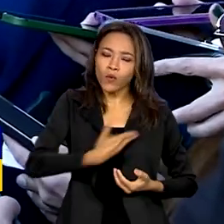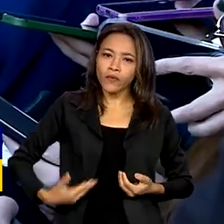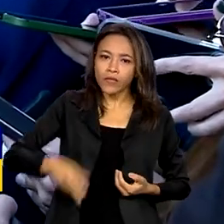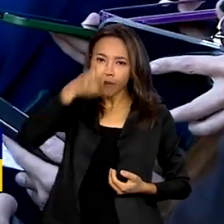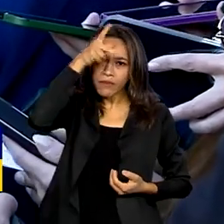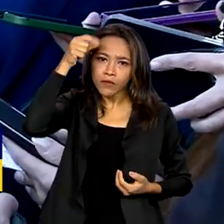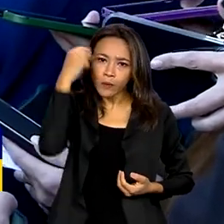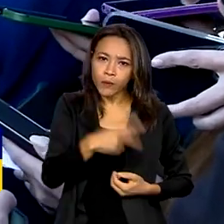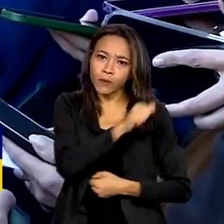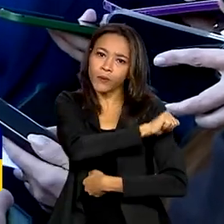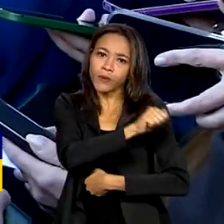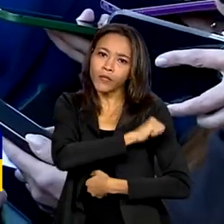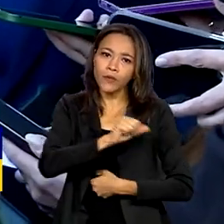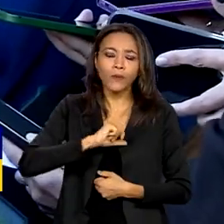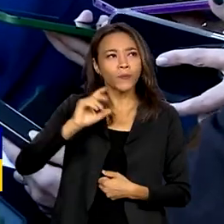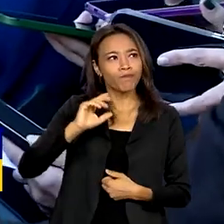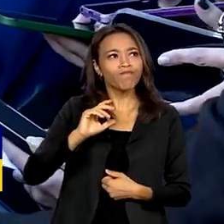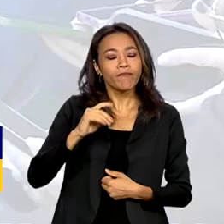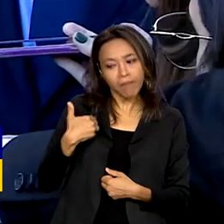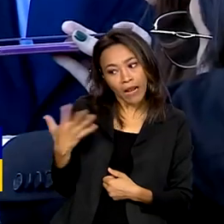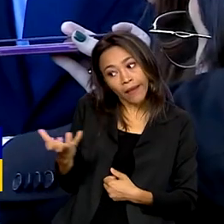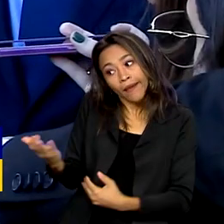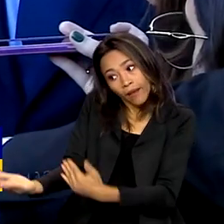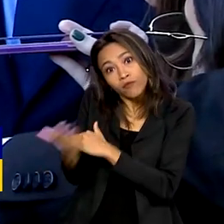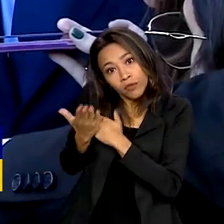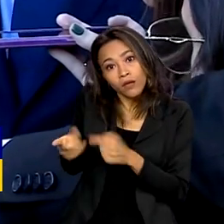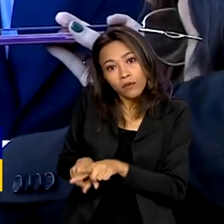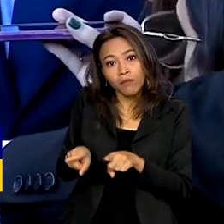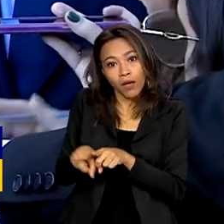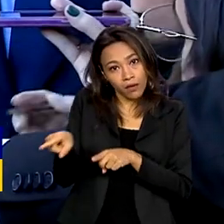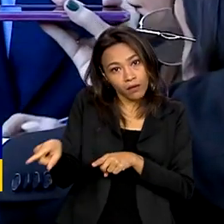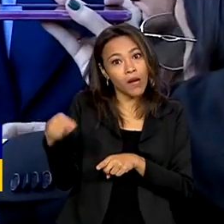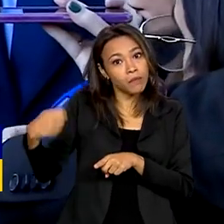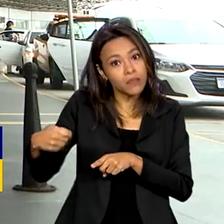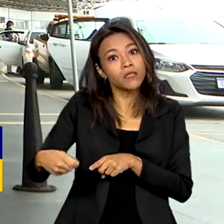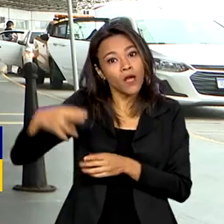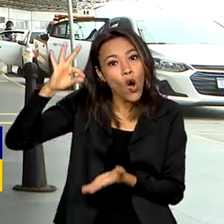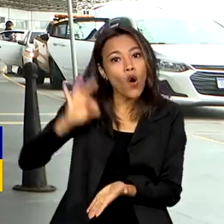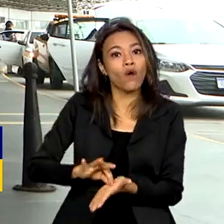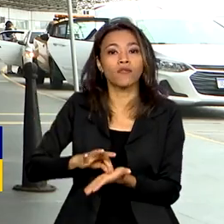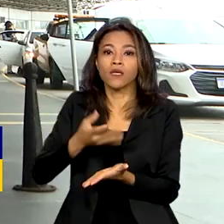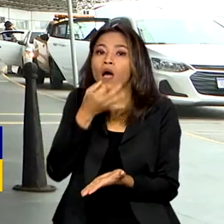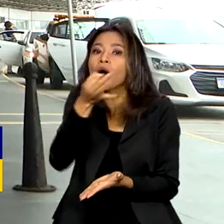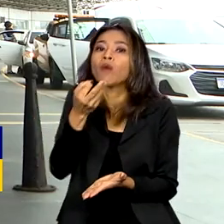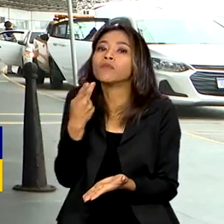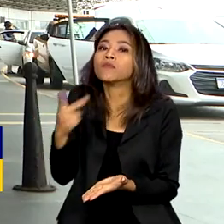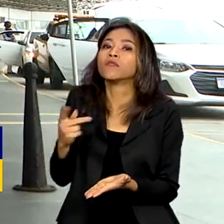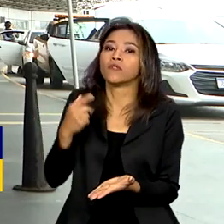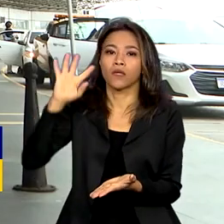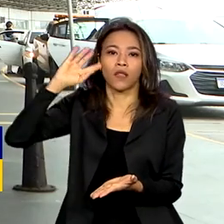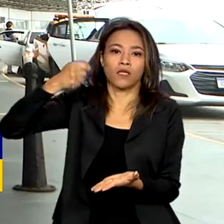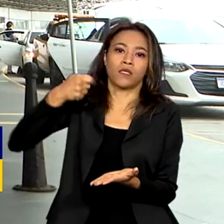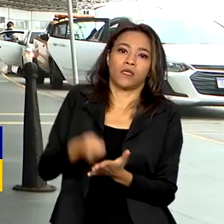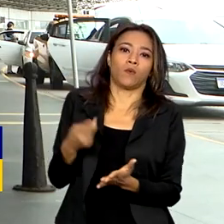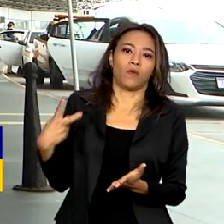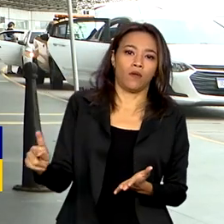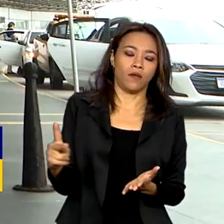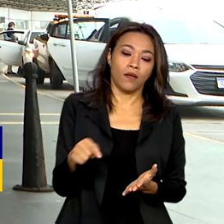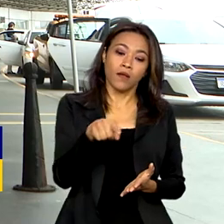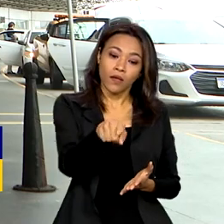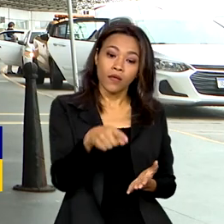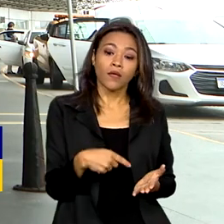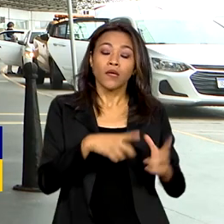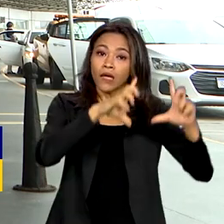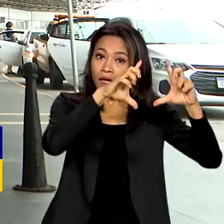mundo disposto a ajudar. Mas ela precisa querer ser ajudada. Então, ela tem que protocolar isso oficialmente. A movimentação de passageiros no Galeão caiu